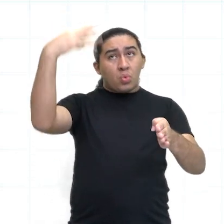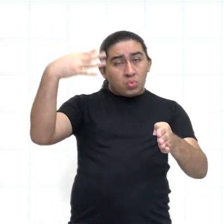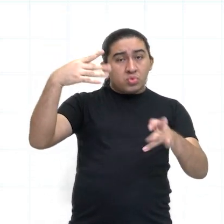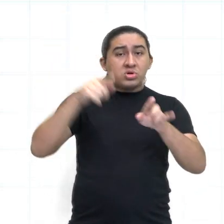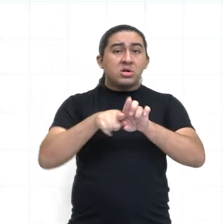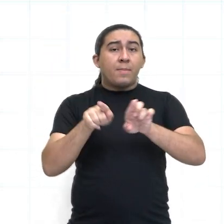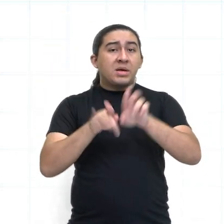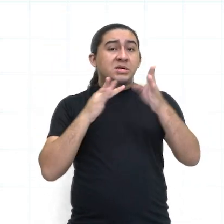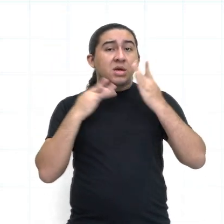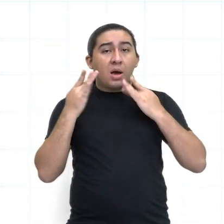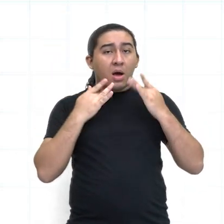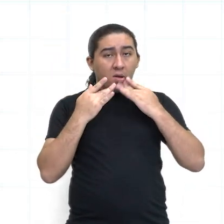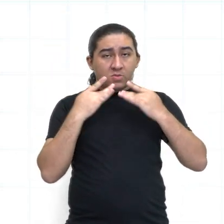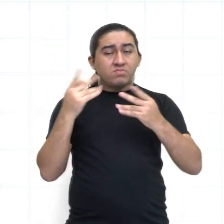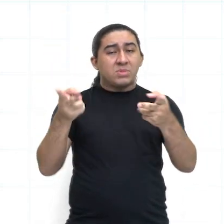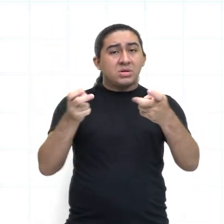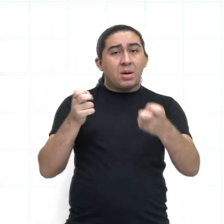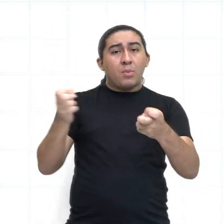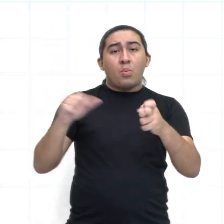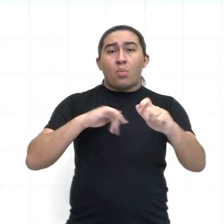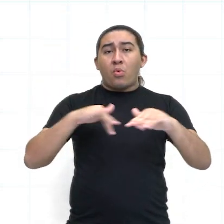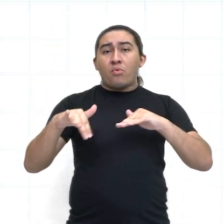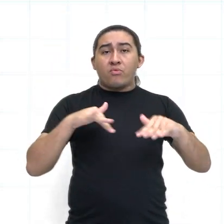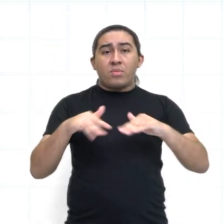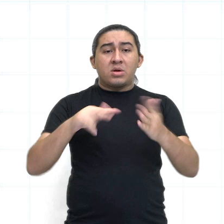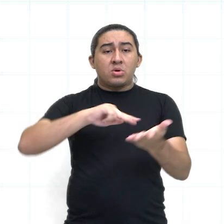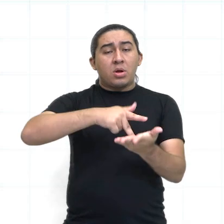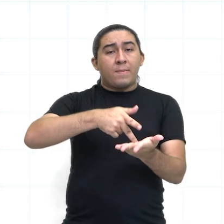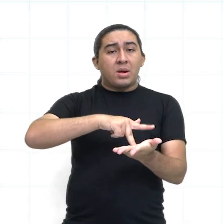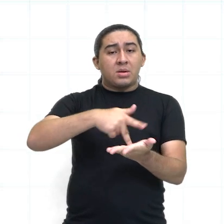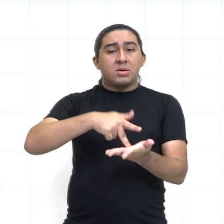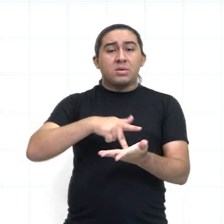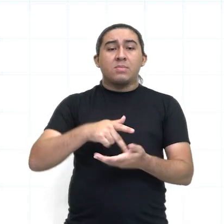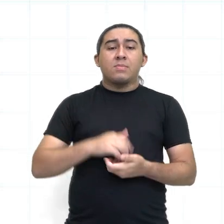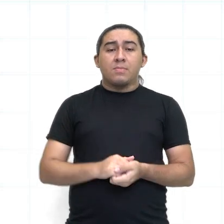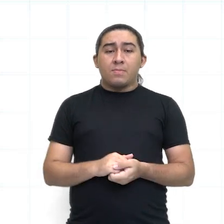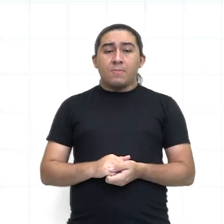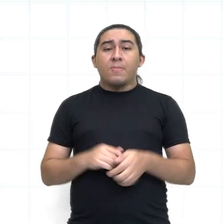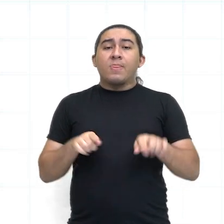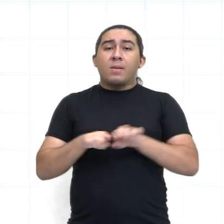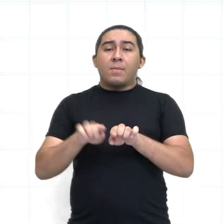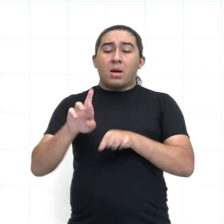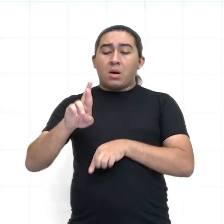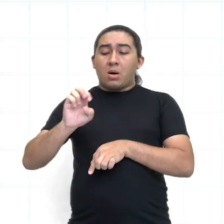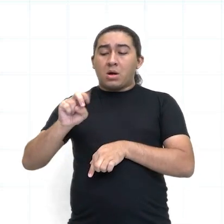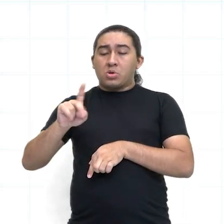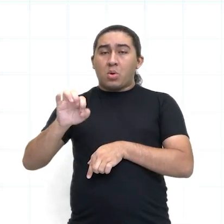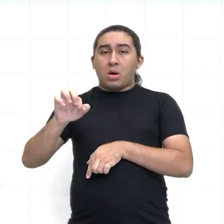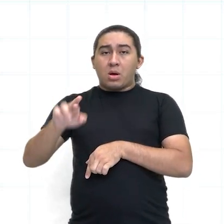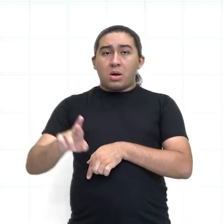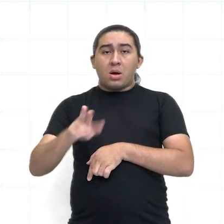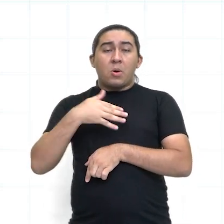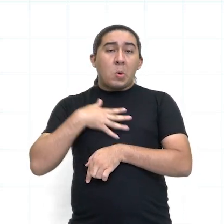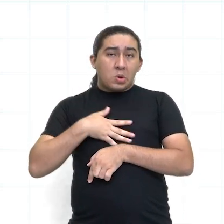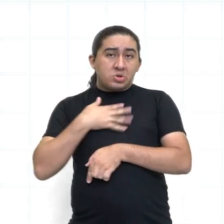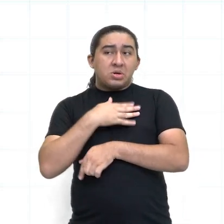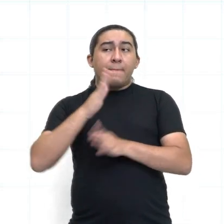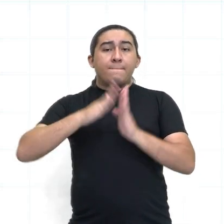ele captava ali o movimento das bailarinas, certo? E também tinha um Renoir que gostava de pintar